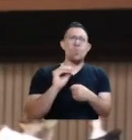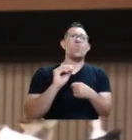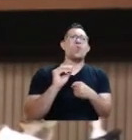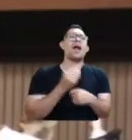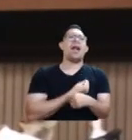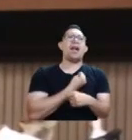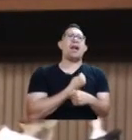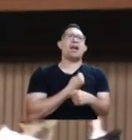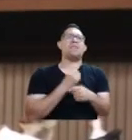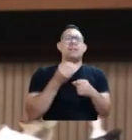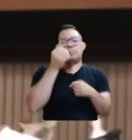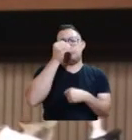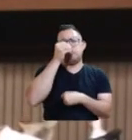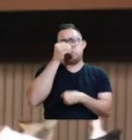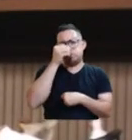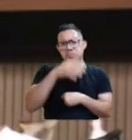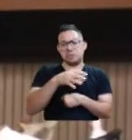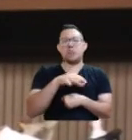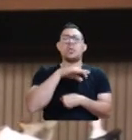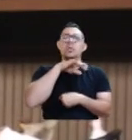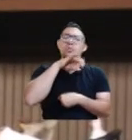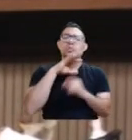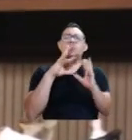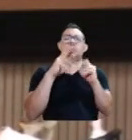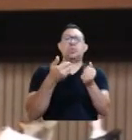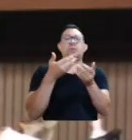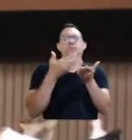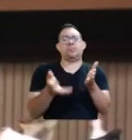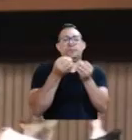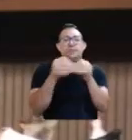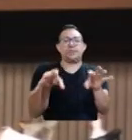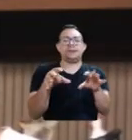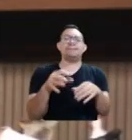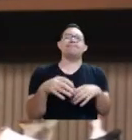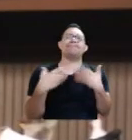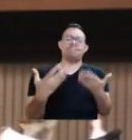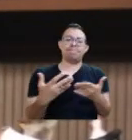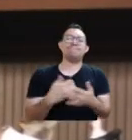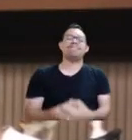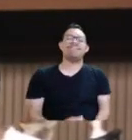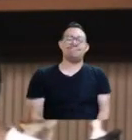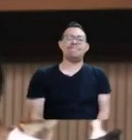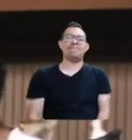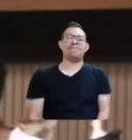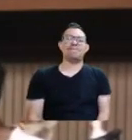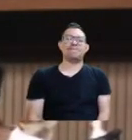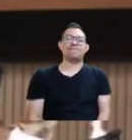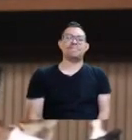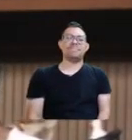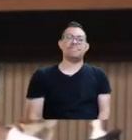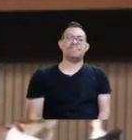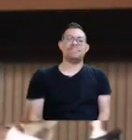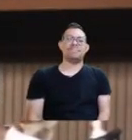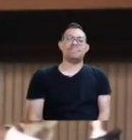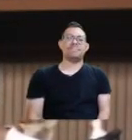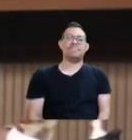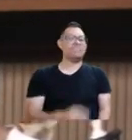vida será de violência e tudo será perdido. Charlie Chaplin.